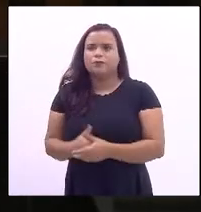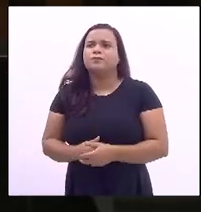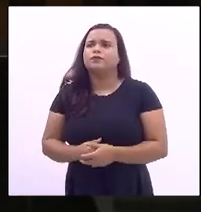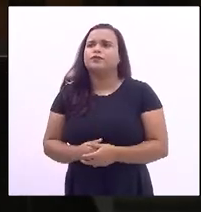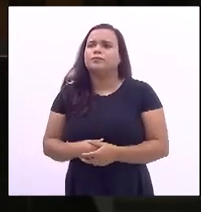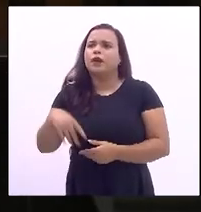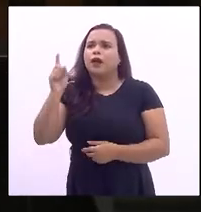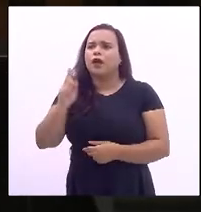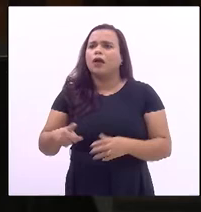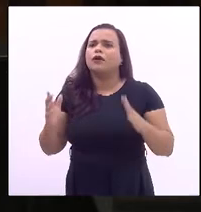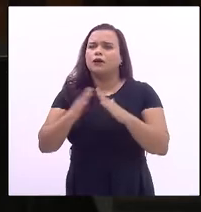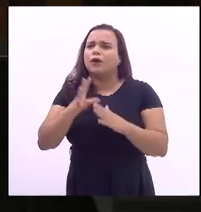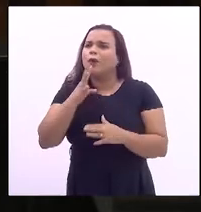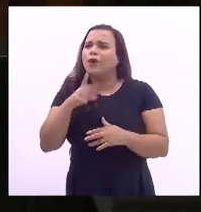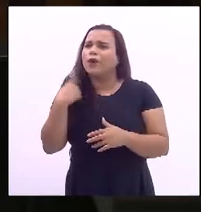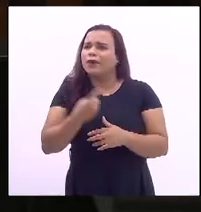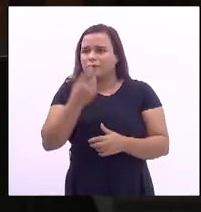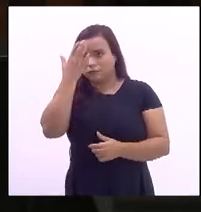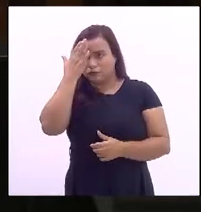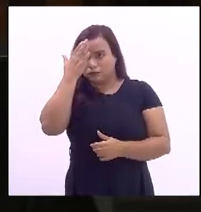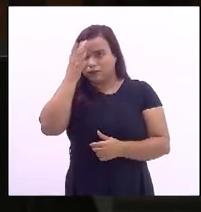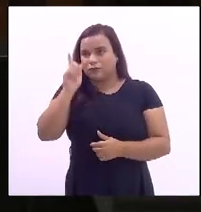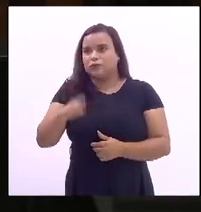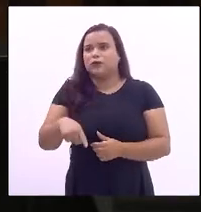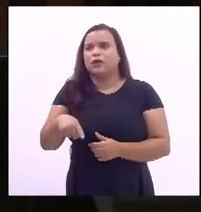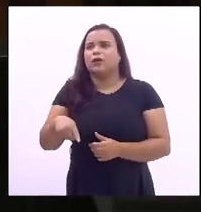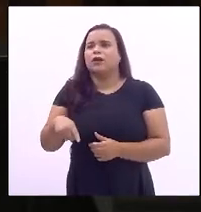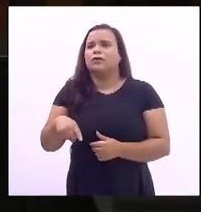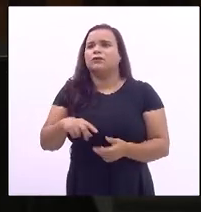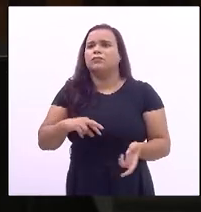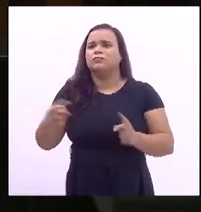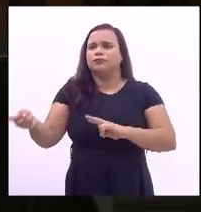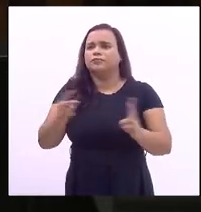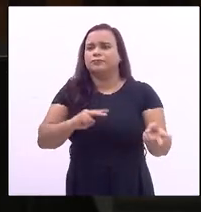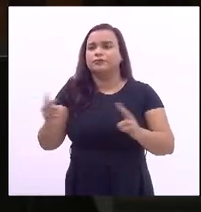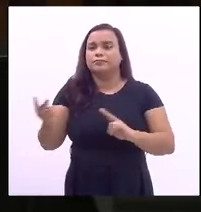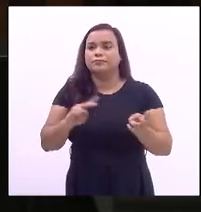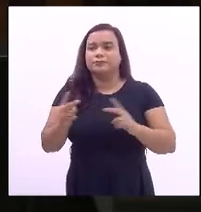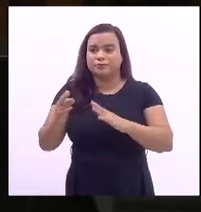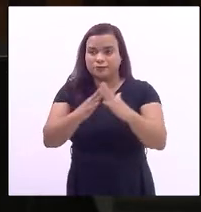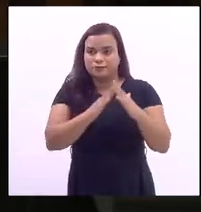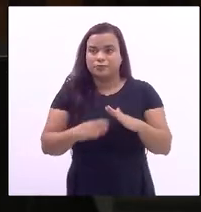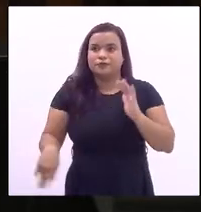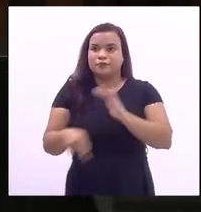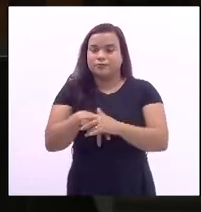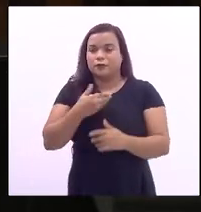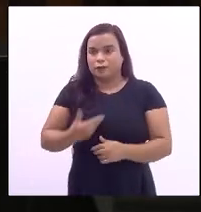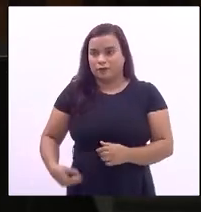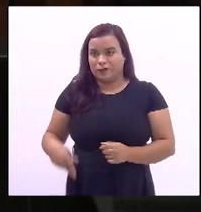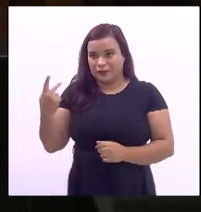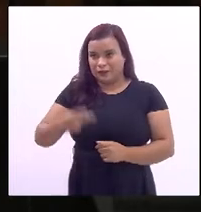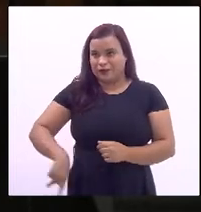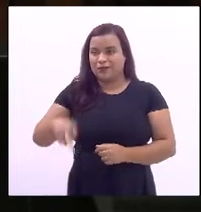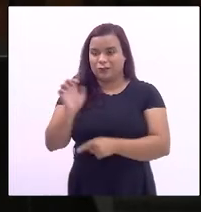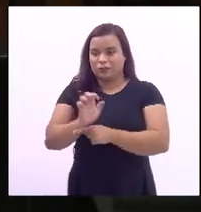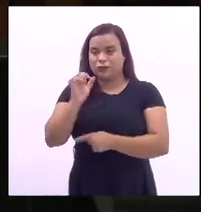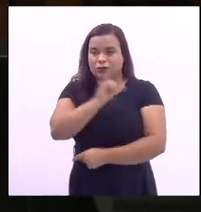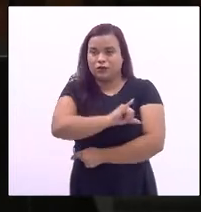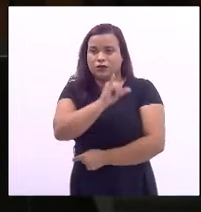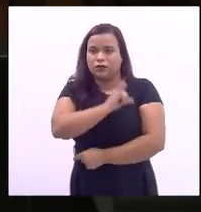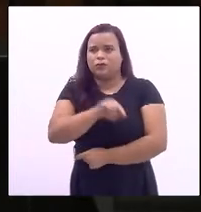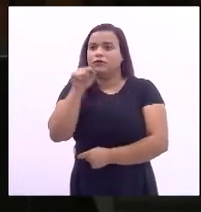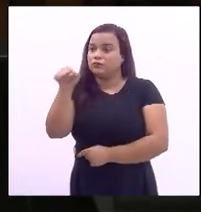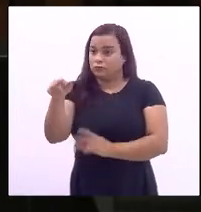telemóvel conhecido nas transações imobiliárias envolvendo o governo aqui no estado do Rio de Janeiro que esse móvel